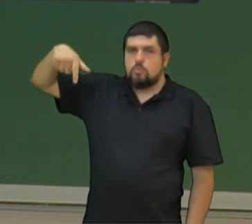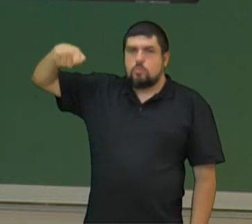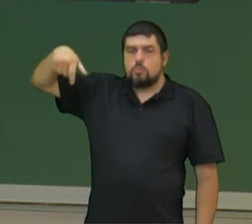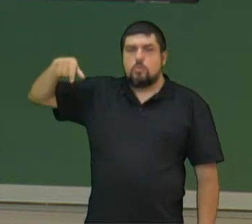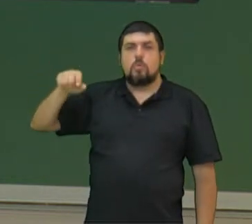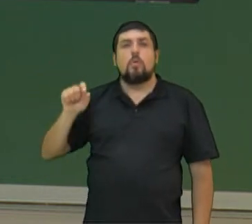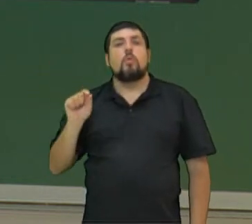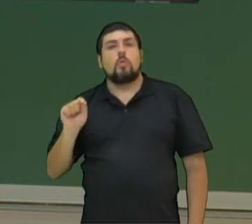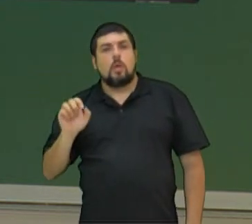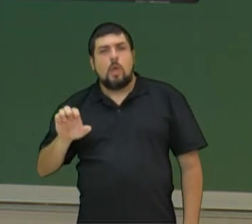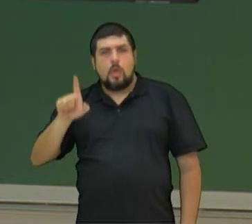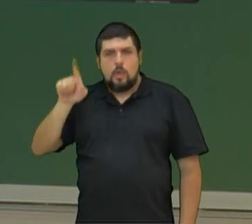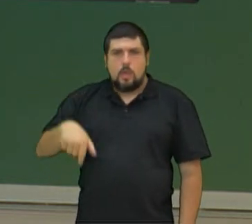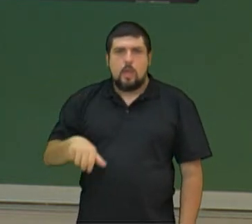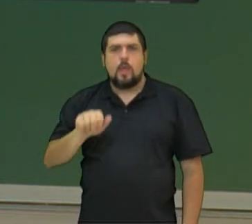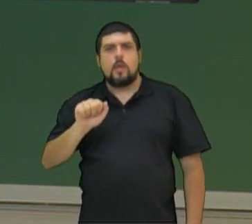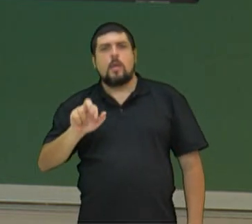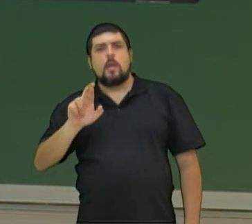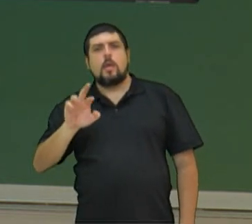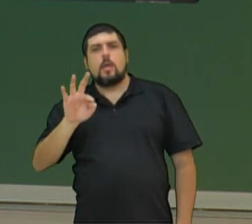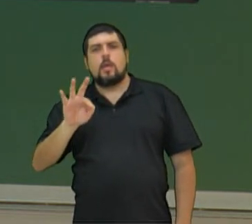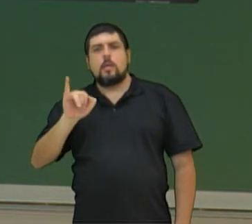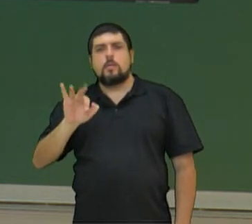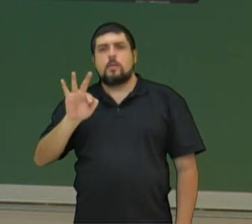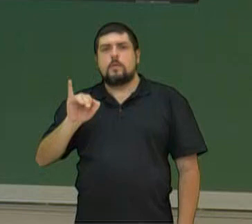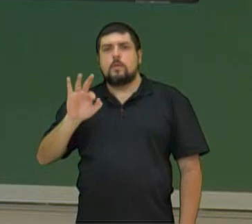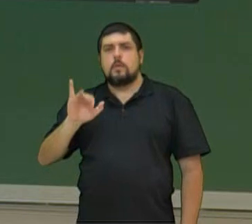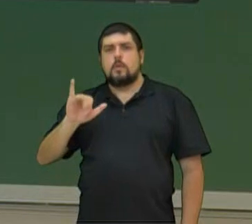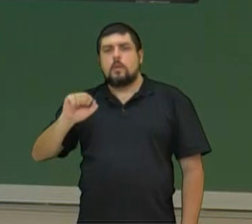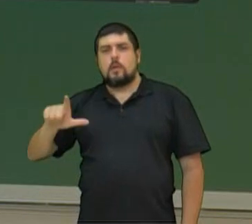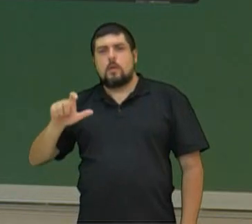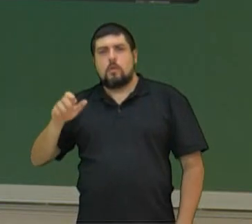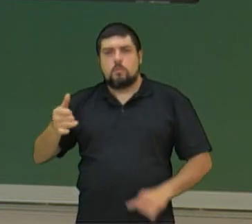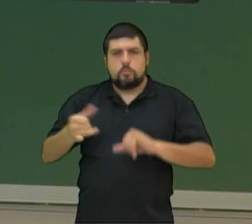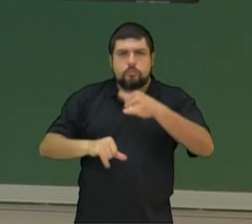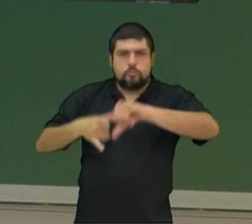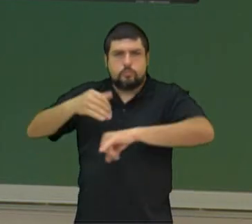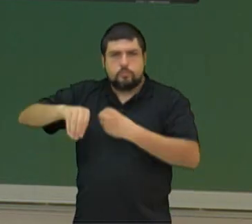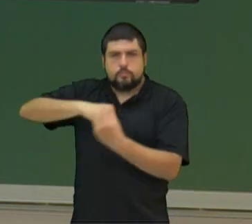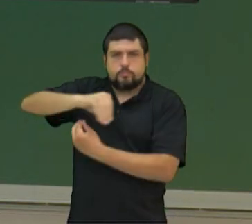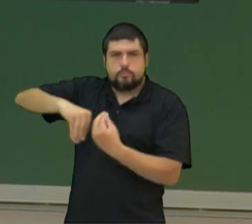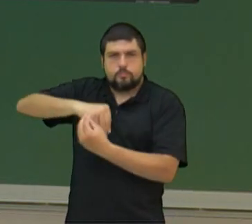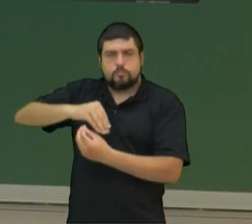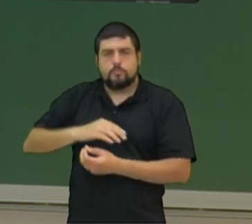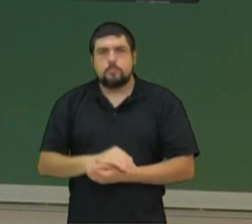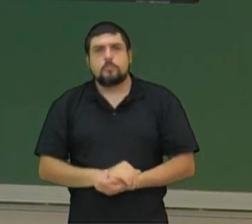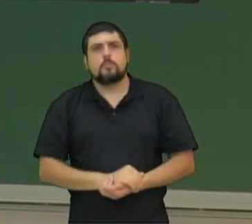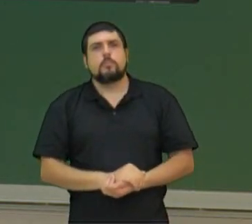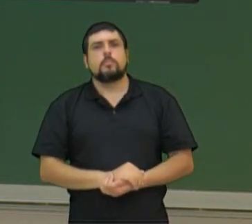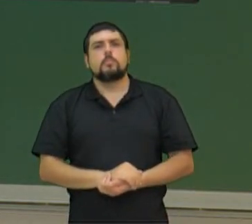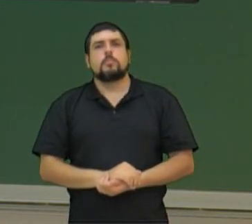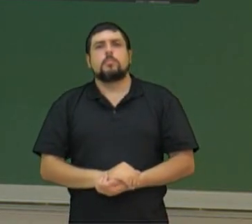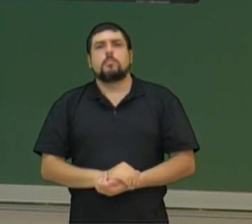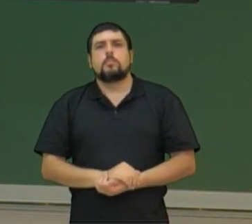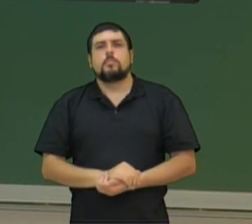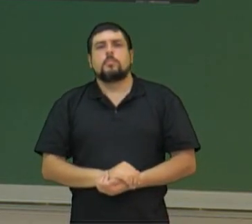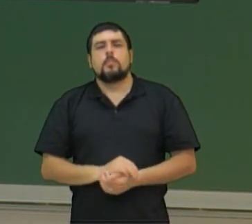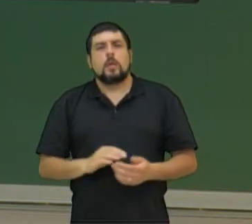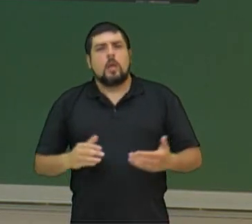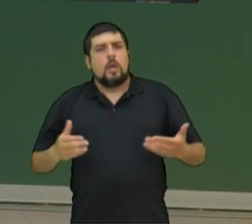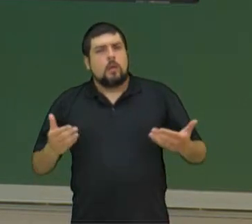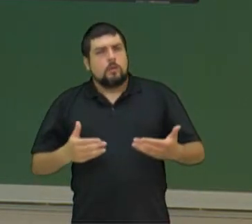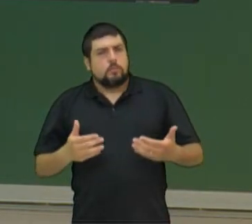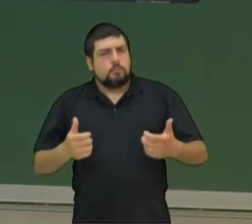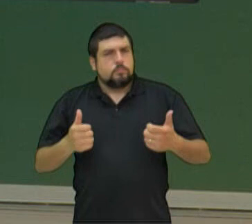imunização artificial que ajudam e muito a proteger a nossa saúde. E aí, temos uma questão aqui para